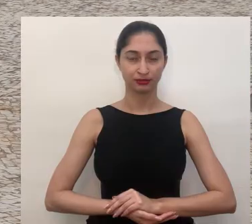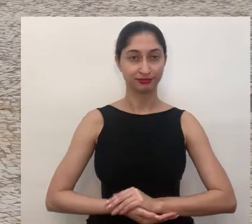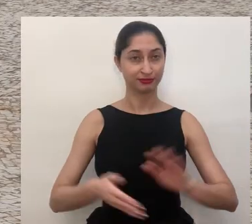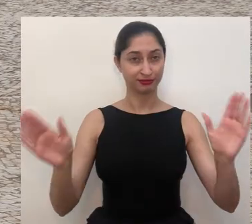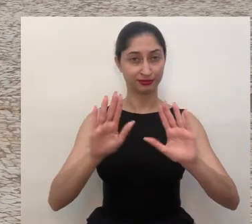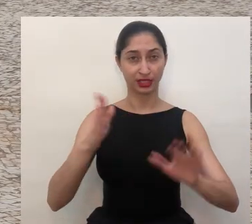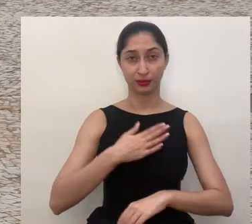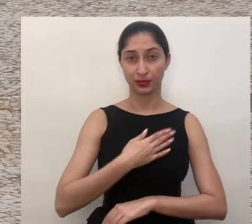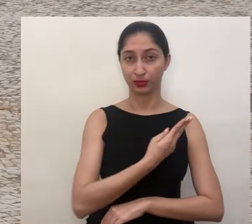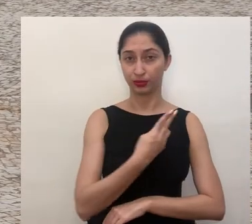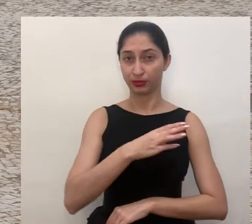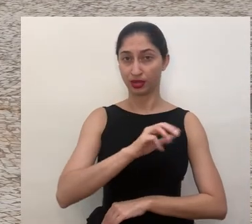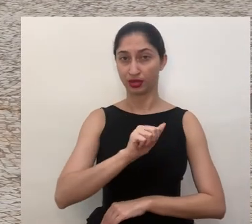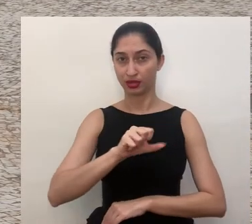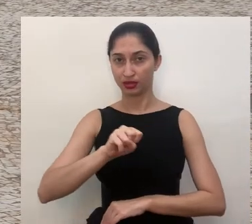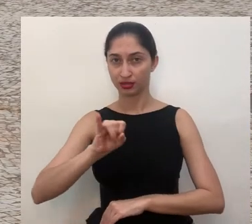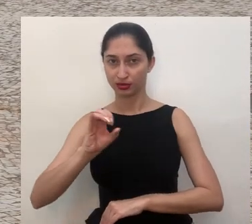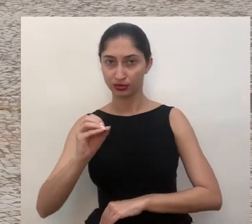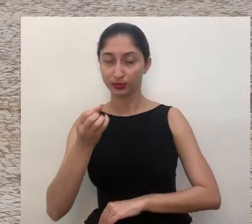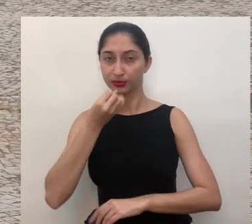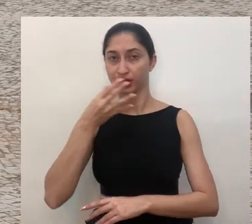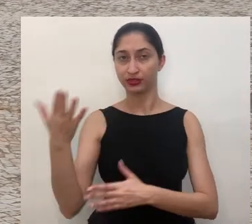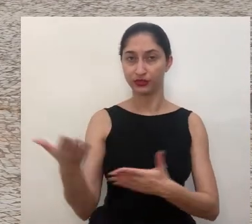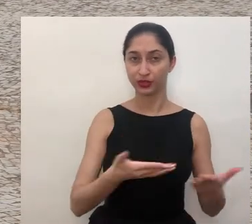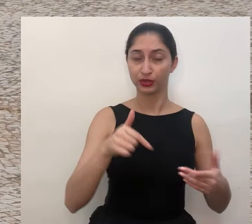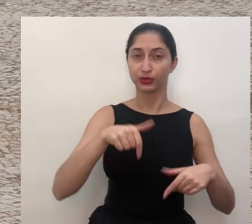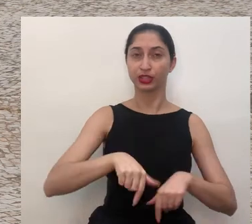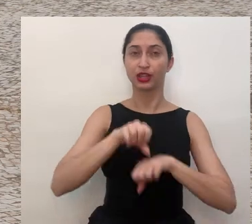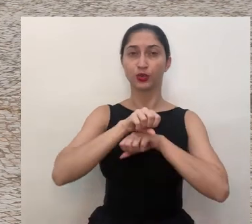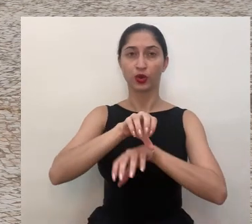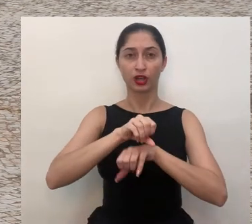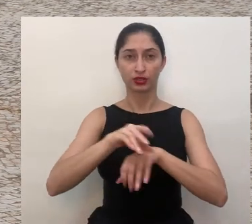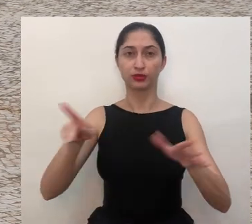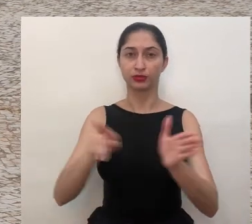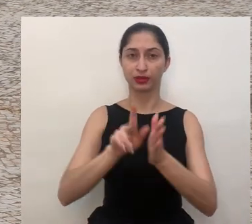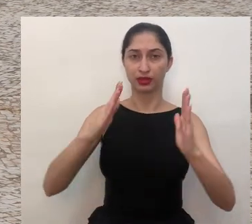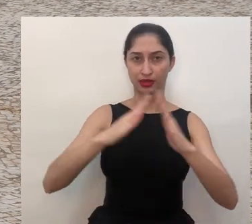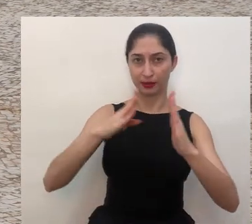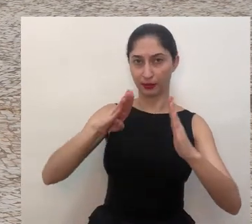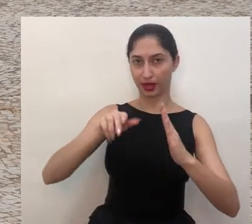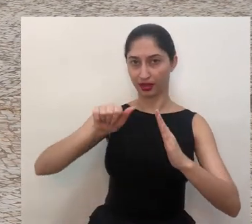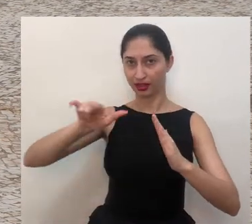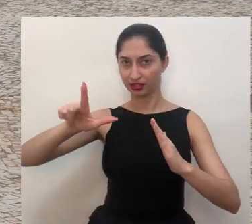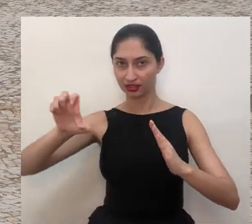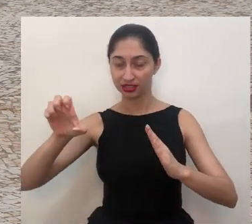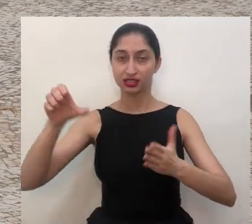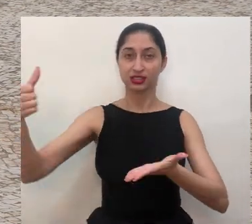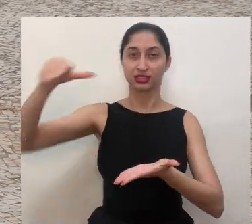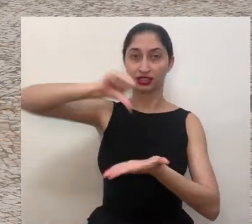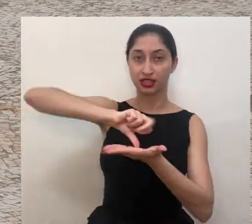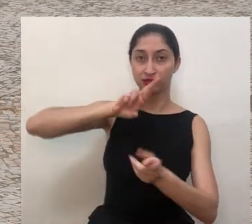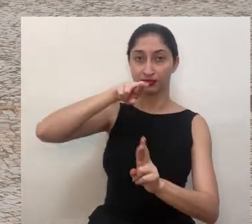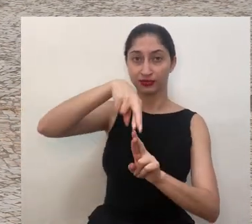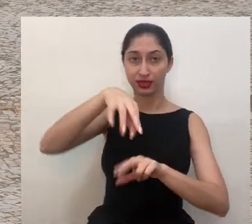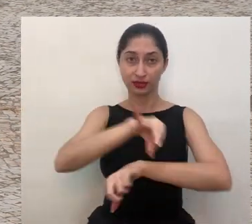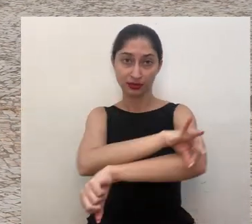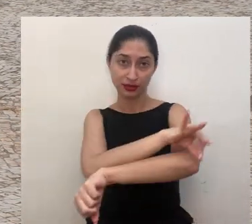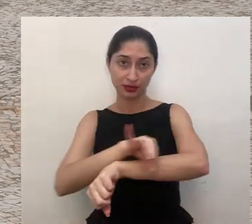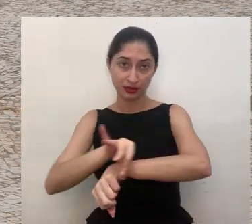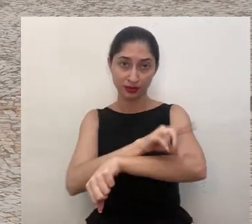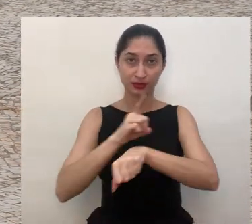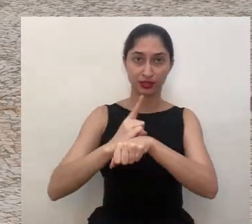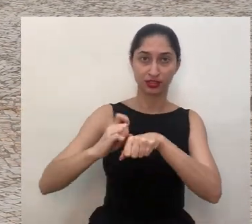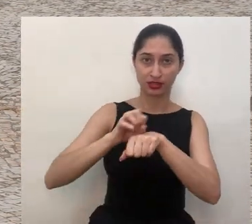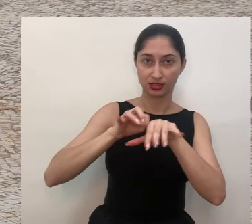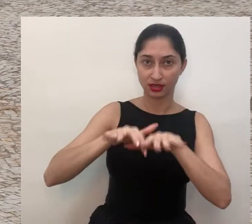Olá, meu nome é Cássio, seja bem-vindo a mais uma atividade educativa da Casa do Baile, o Centro de Referência de Arquitetura, Urbanismo